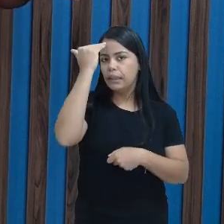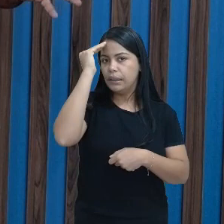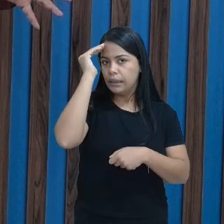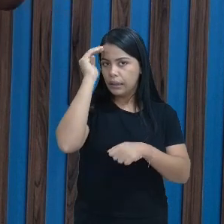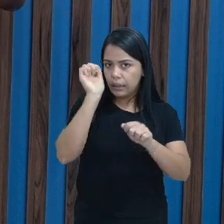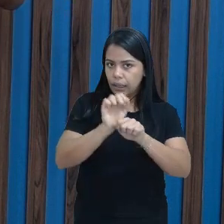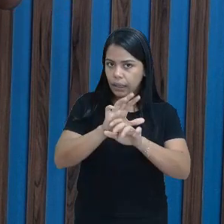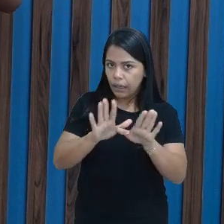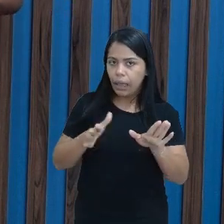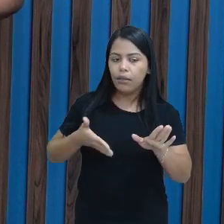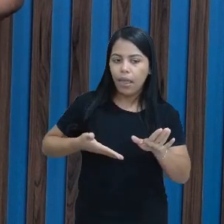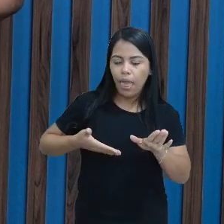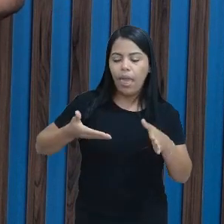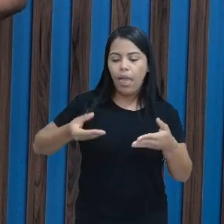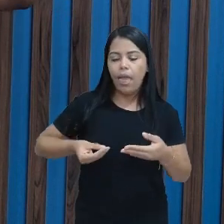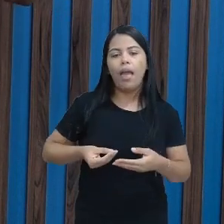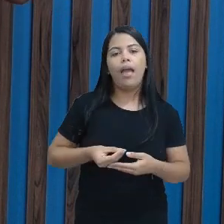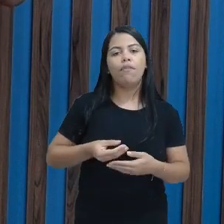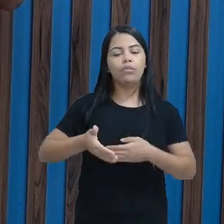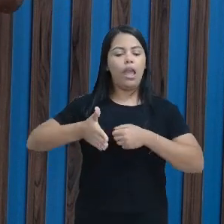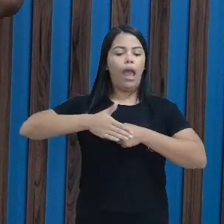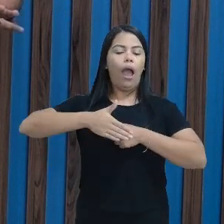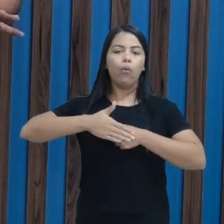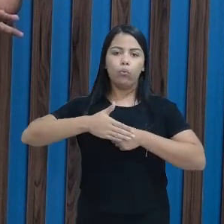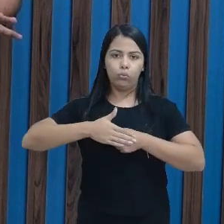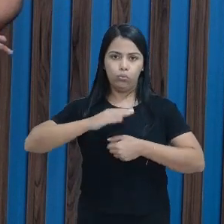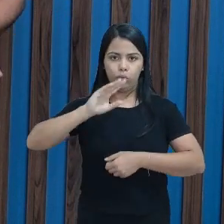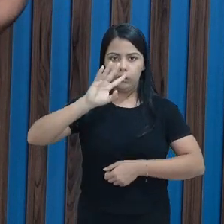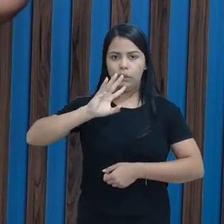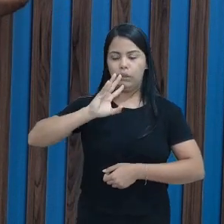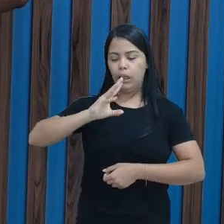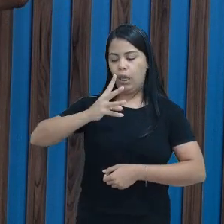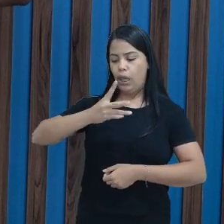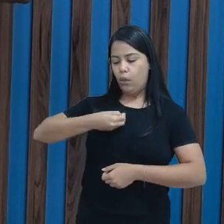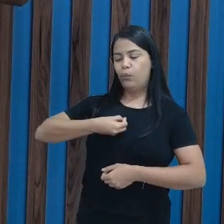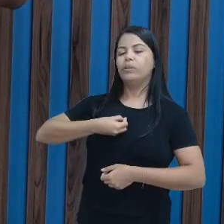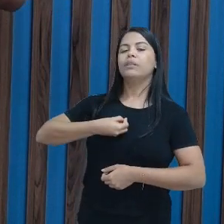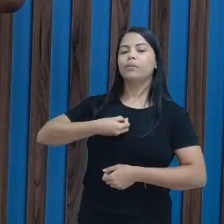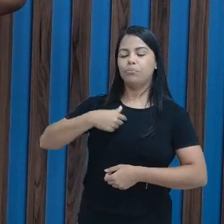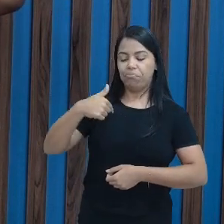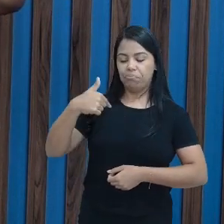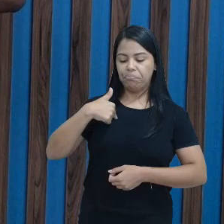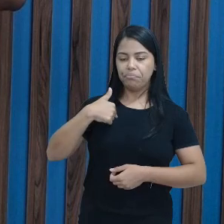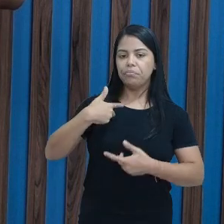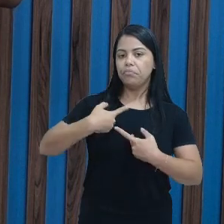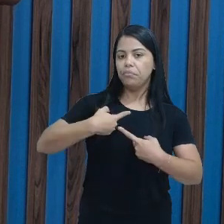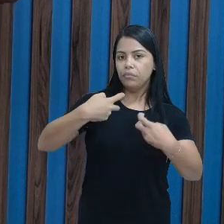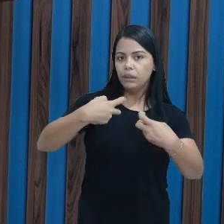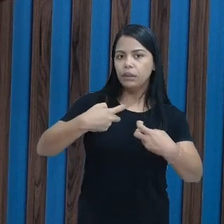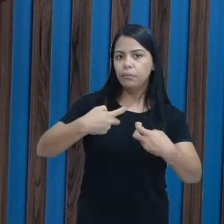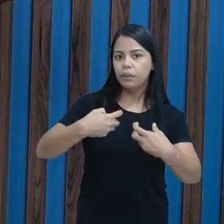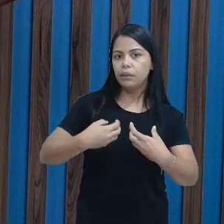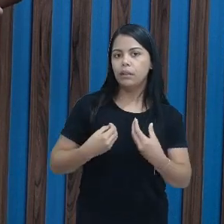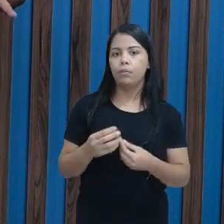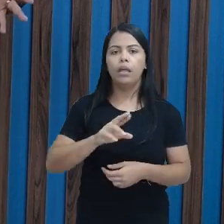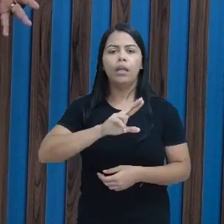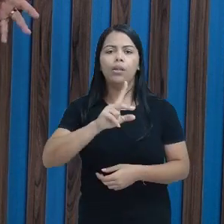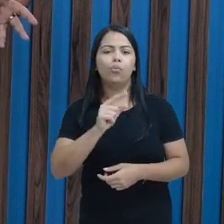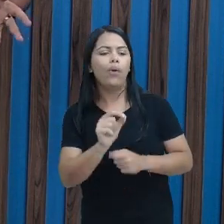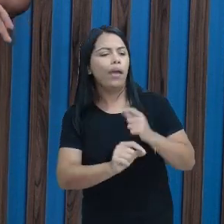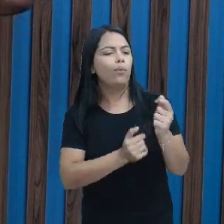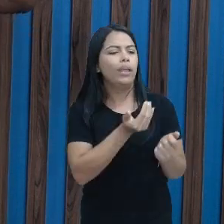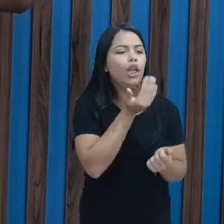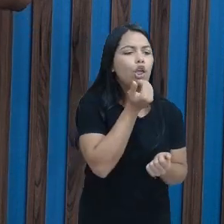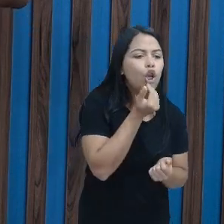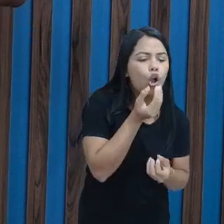auto-identificação. Então, não são os instrumentos, não são as comidas, o jeito de você estar ali